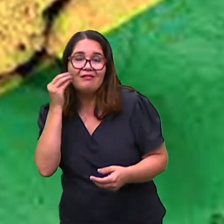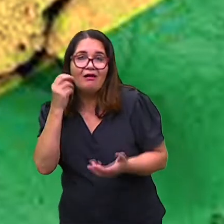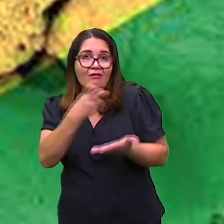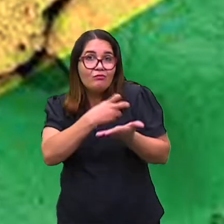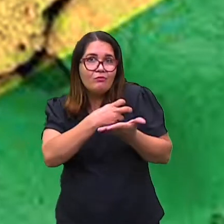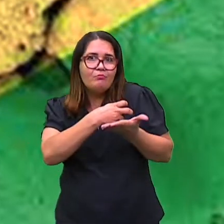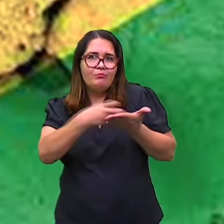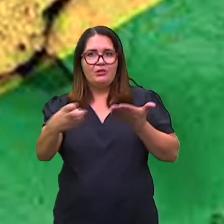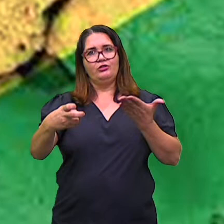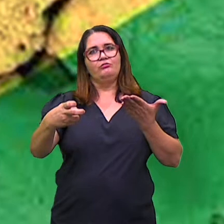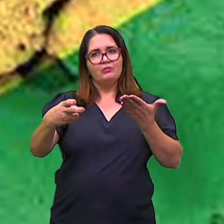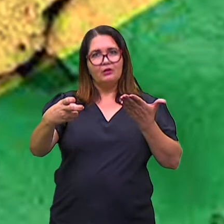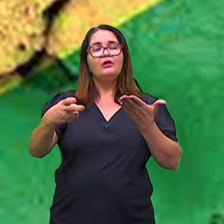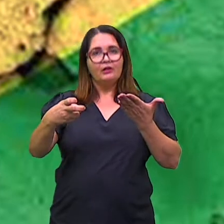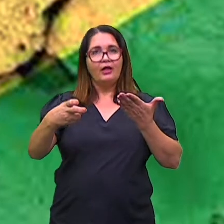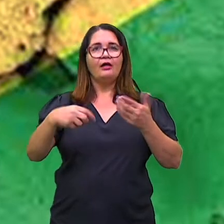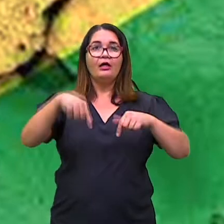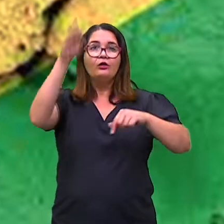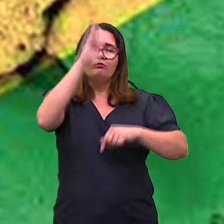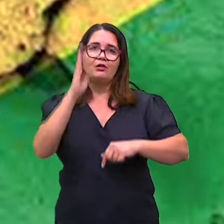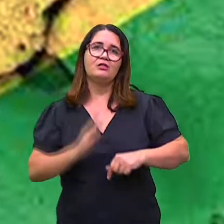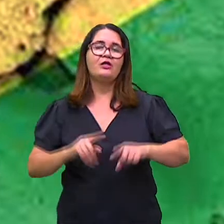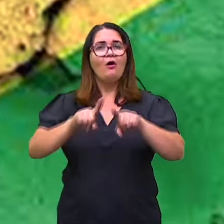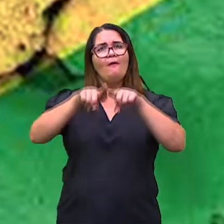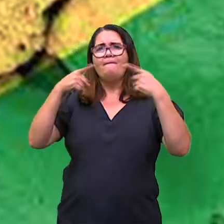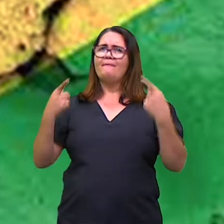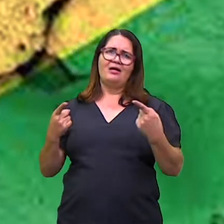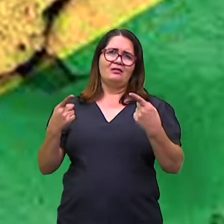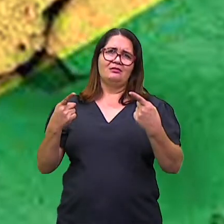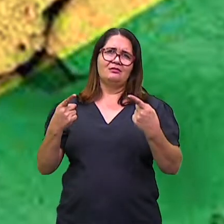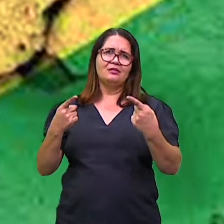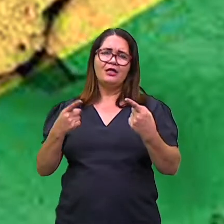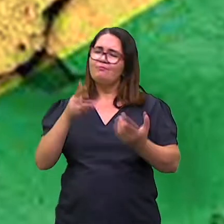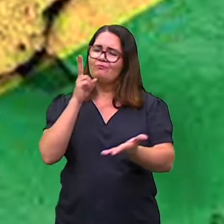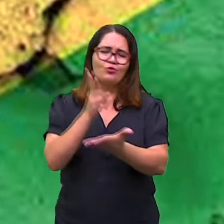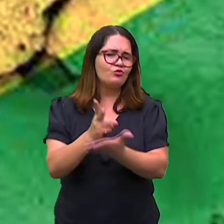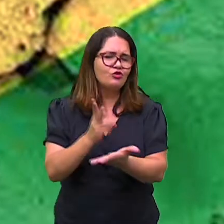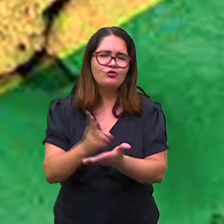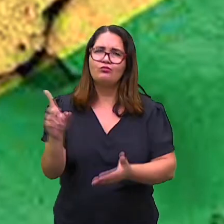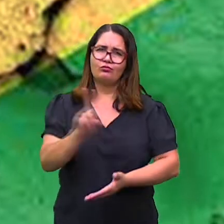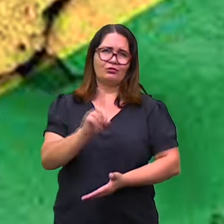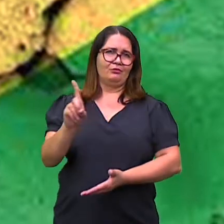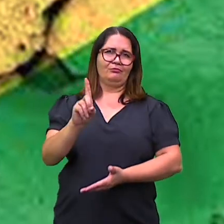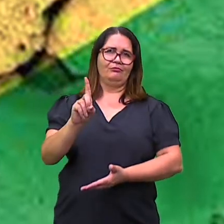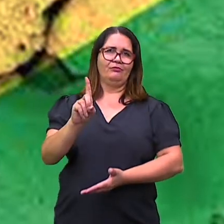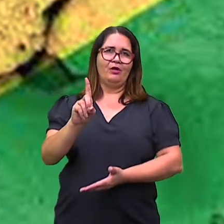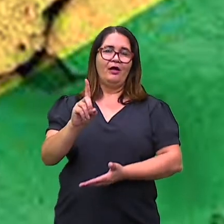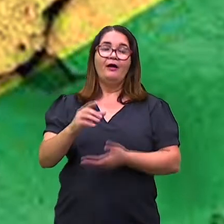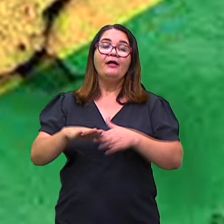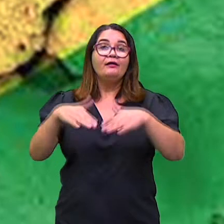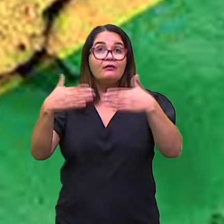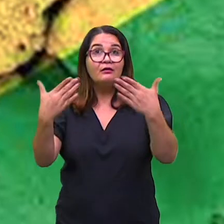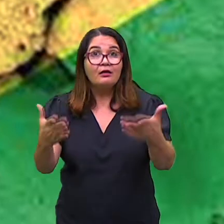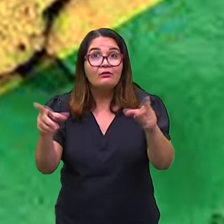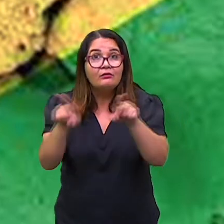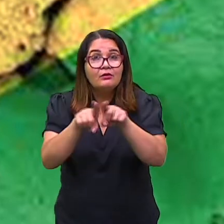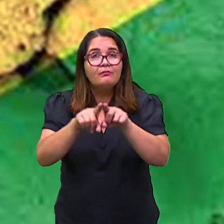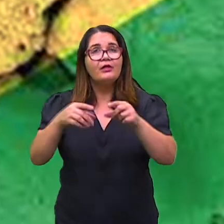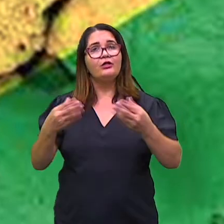Henrique Cardoso, contra o presidente Luiz Inácio Lula da Silva, bem como o